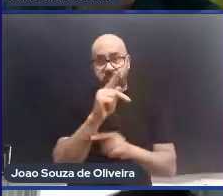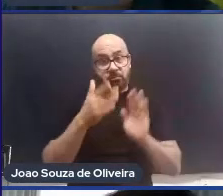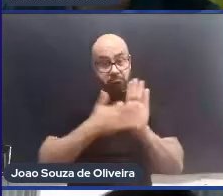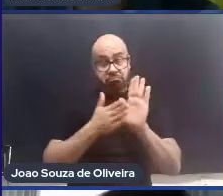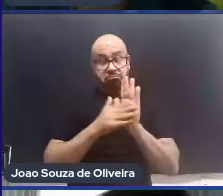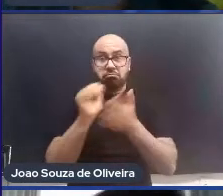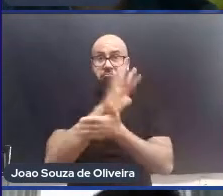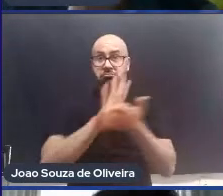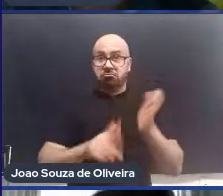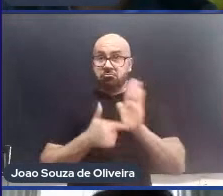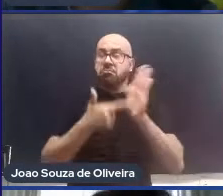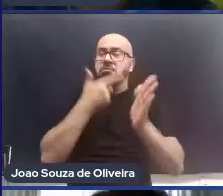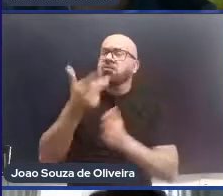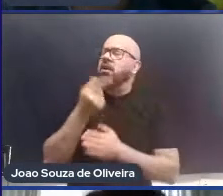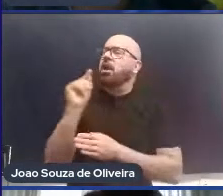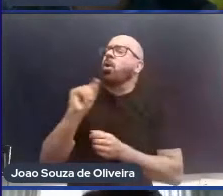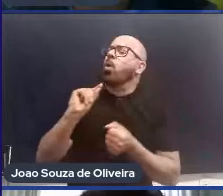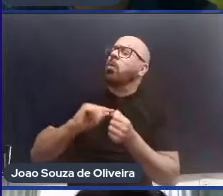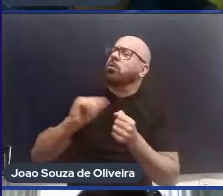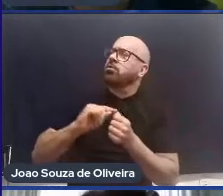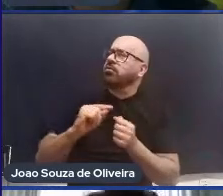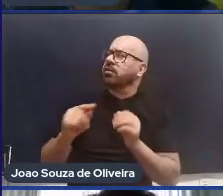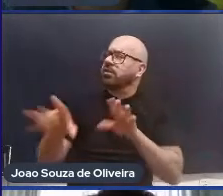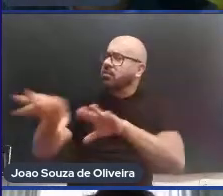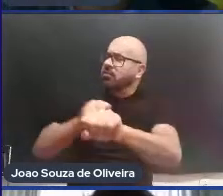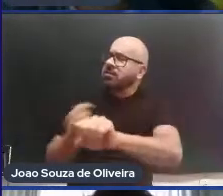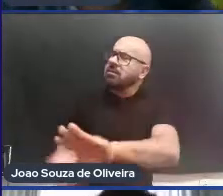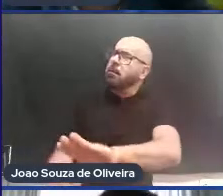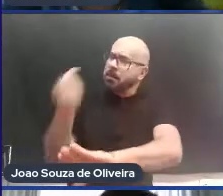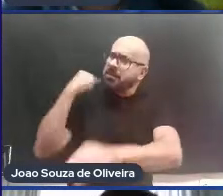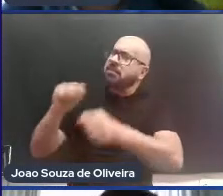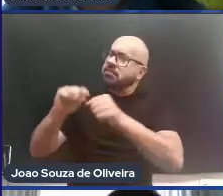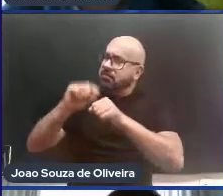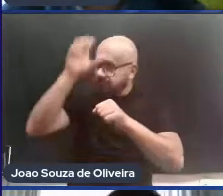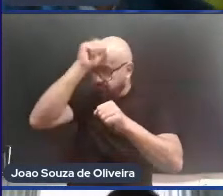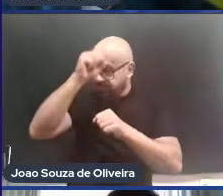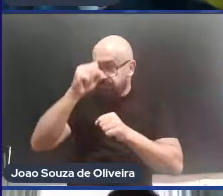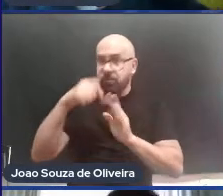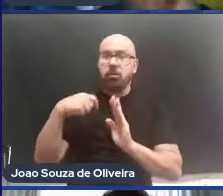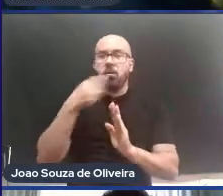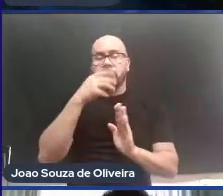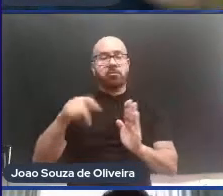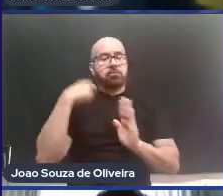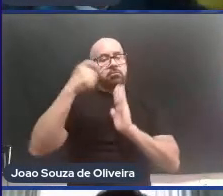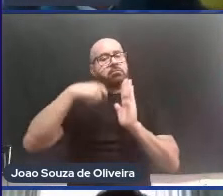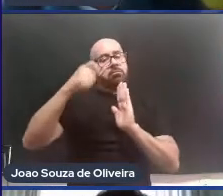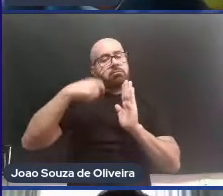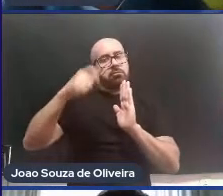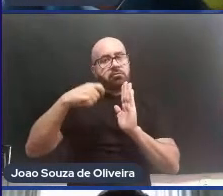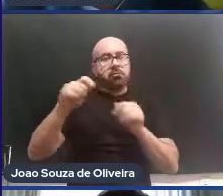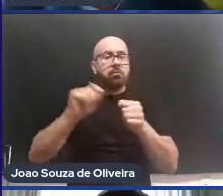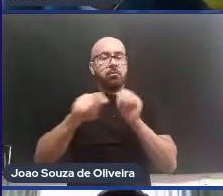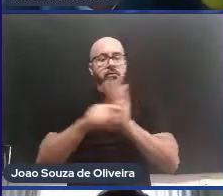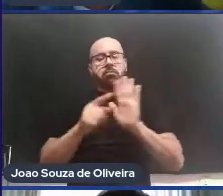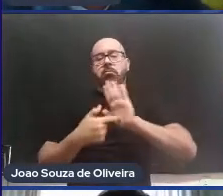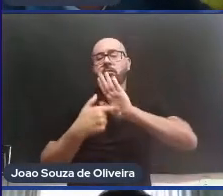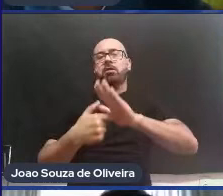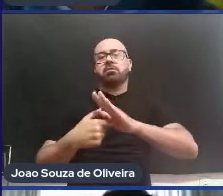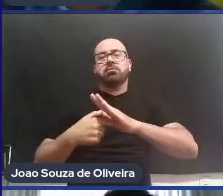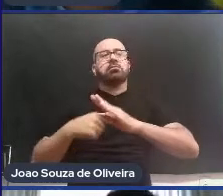propôs essa atividade como é que ele teve a sua formação fazendo ele faz um vídeo ou ele pega e ele faça